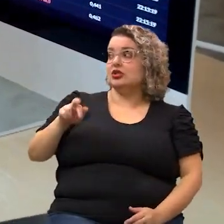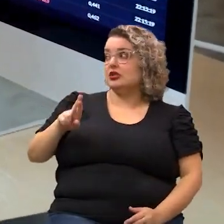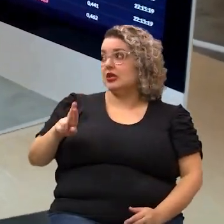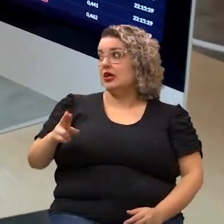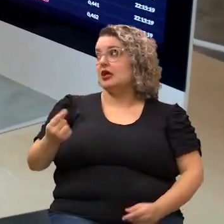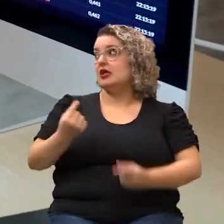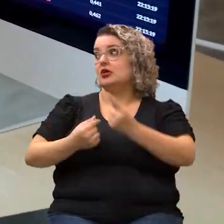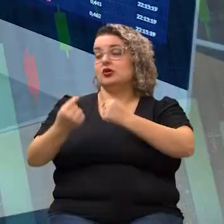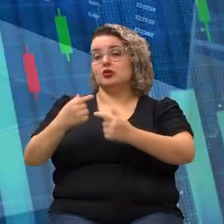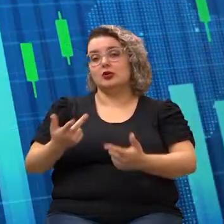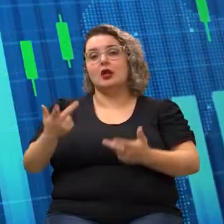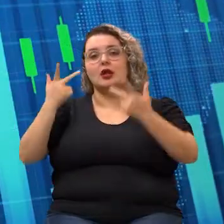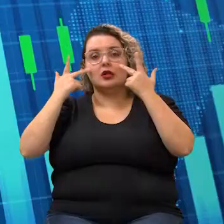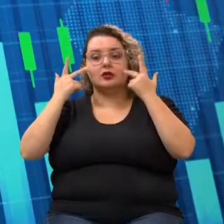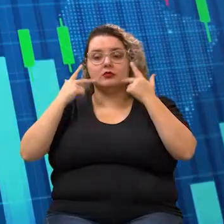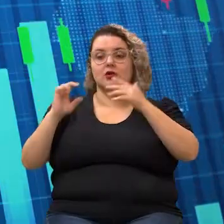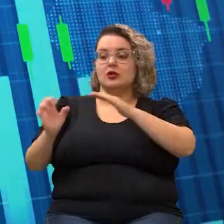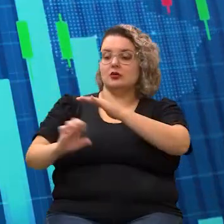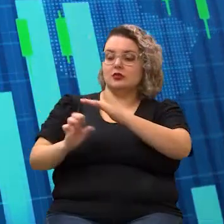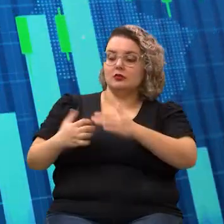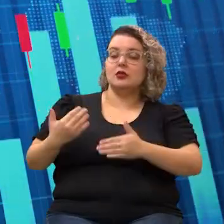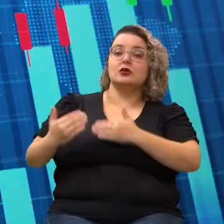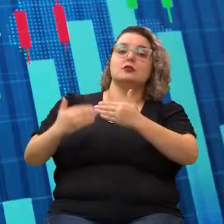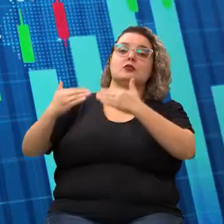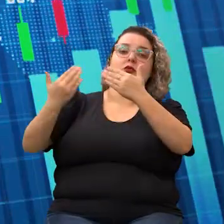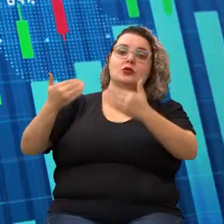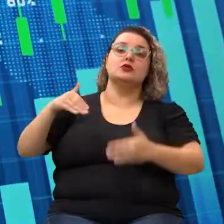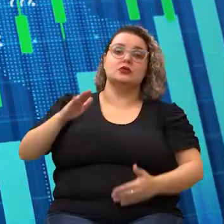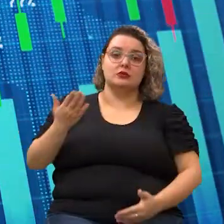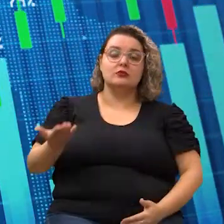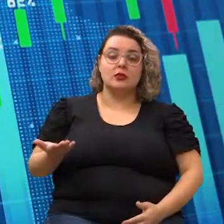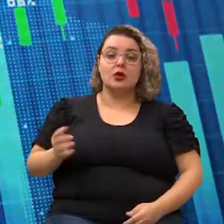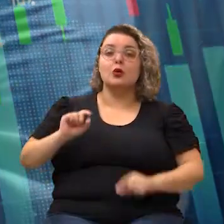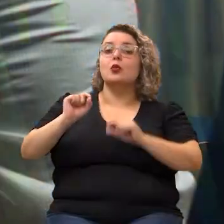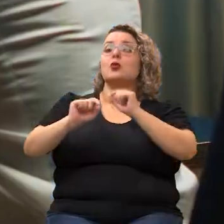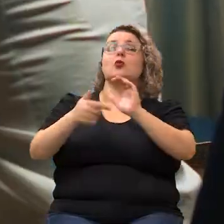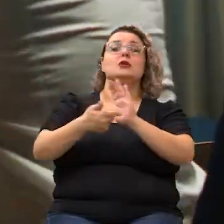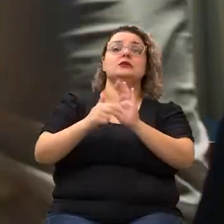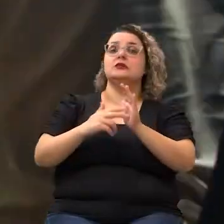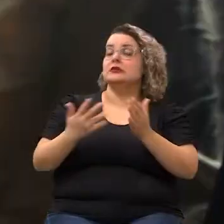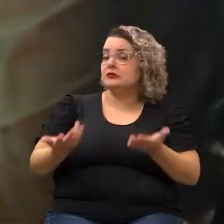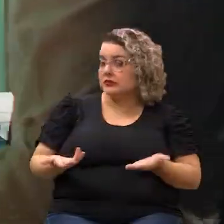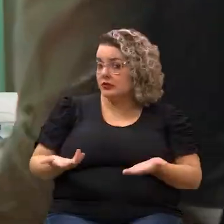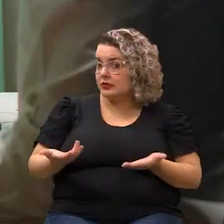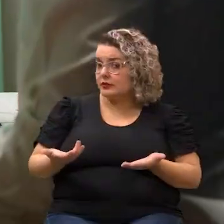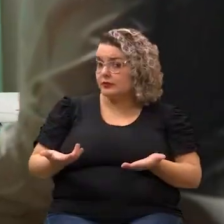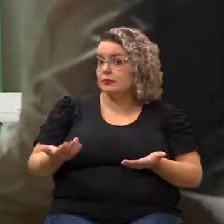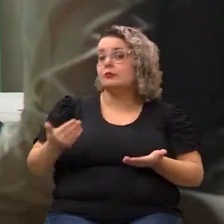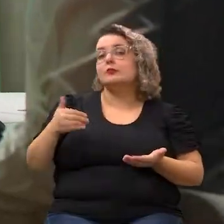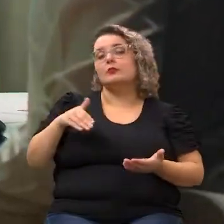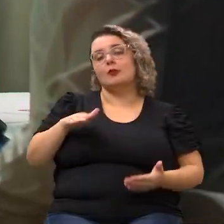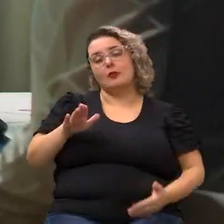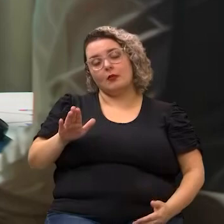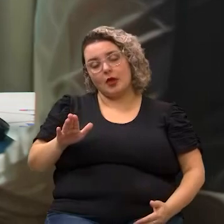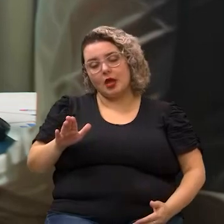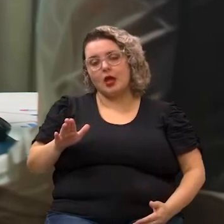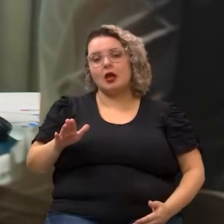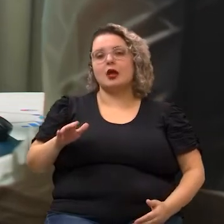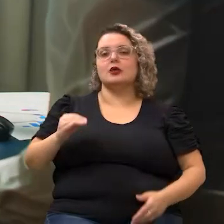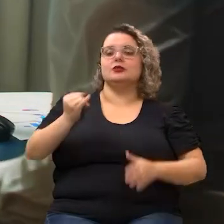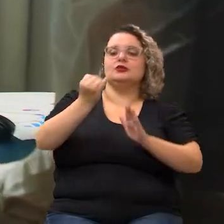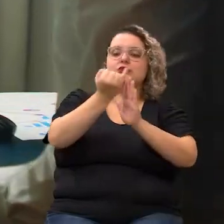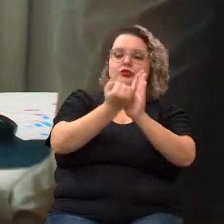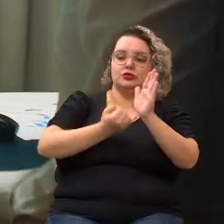a economia, naturalmente quando as empresas estão produzindo mais, o que isso significa?